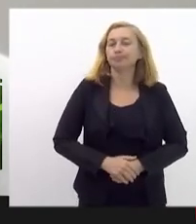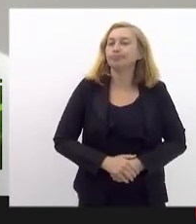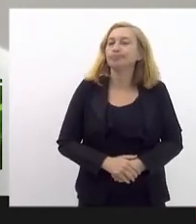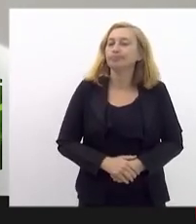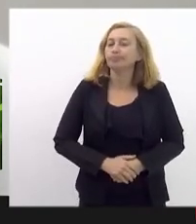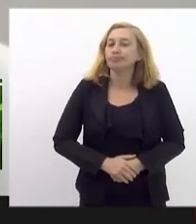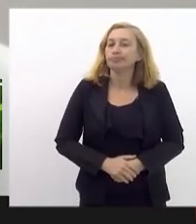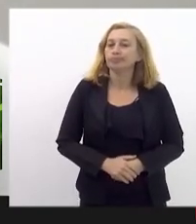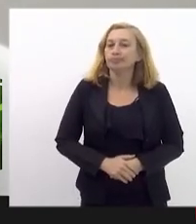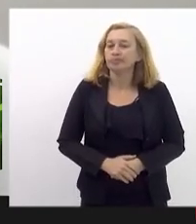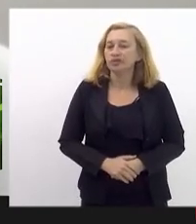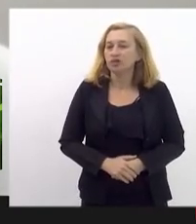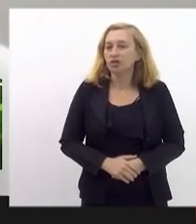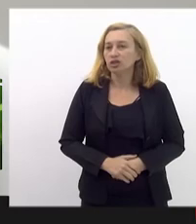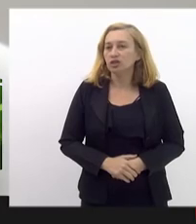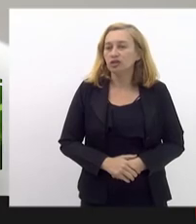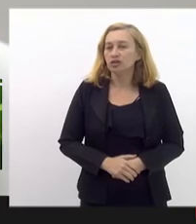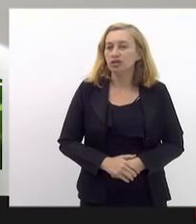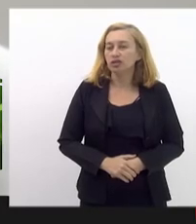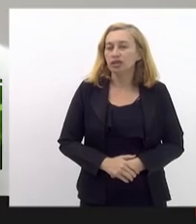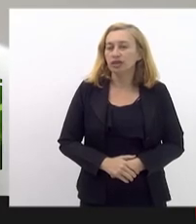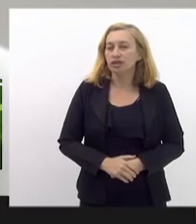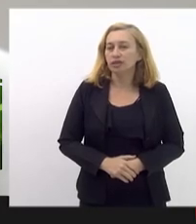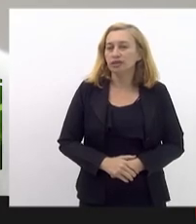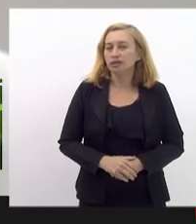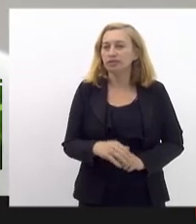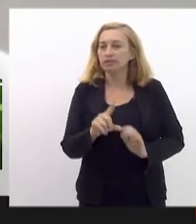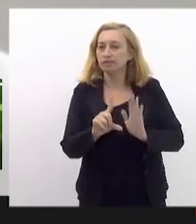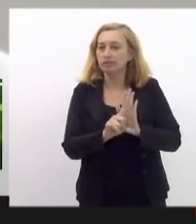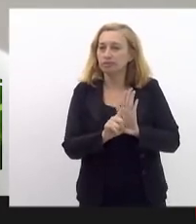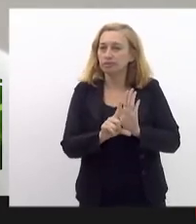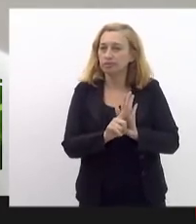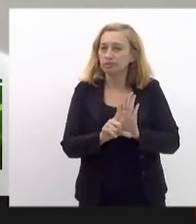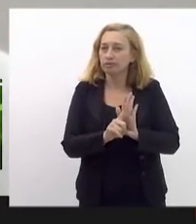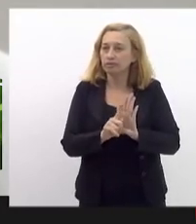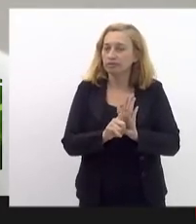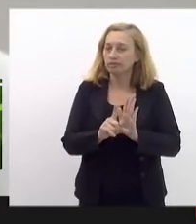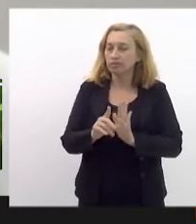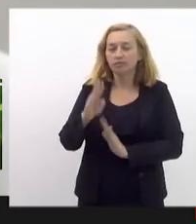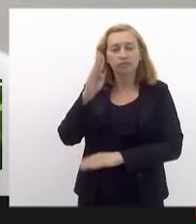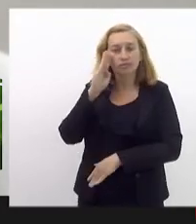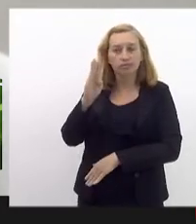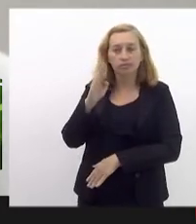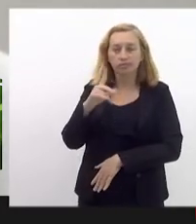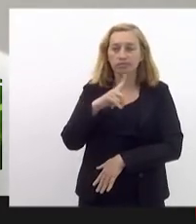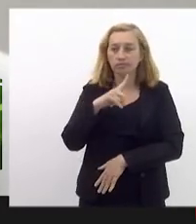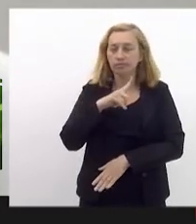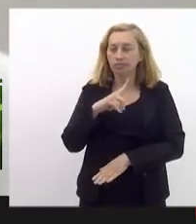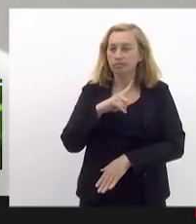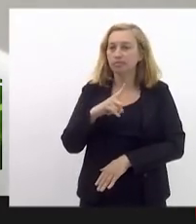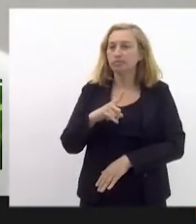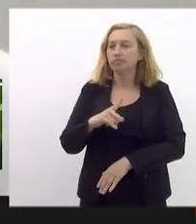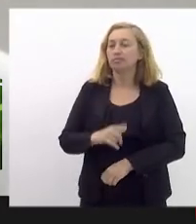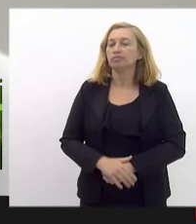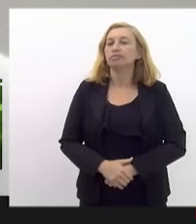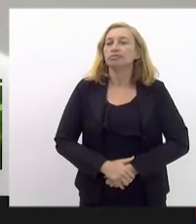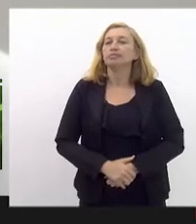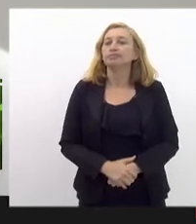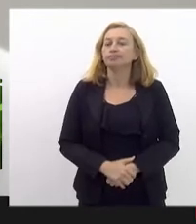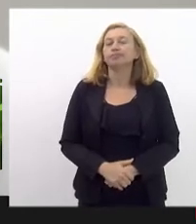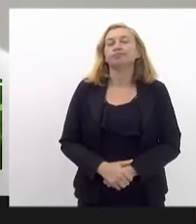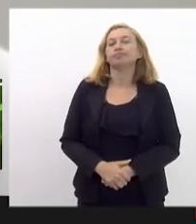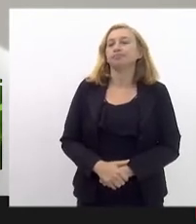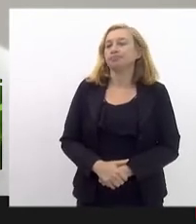Trouxe para a lei os princípios, que a nossa lei estadual atualmente não traz os princípios, e